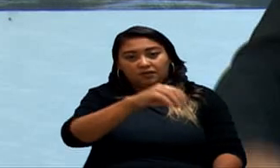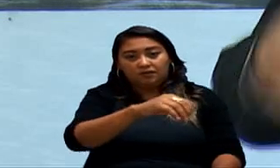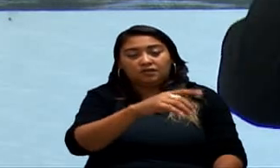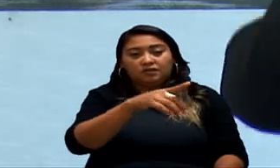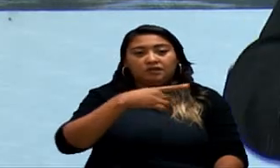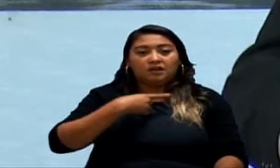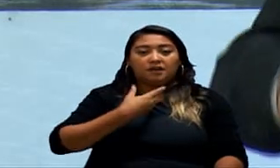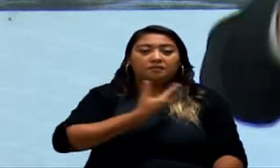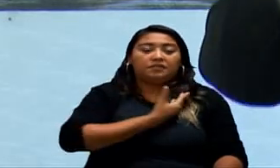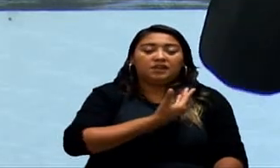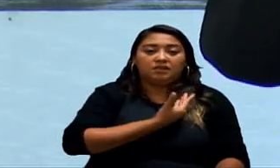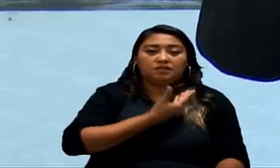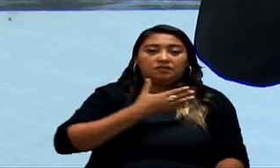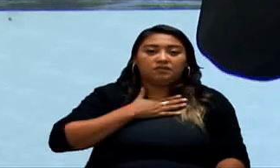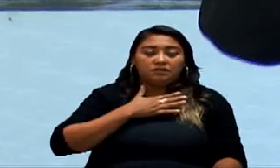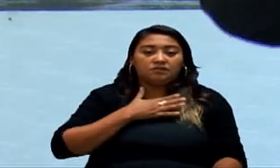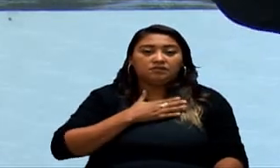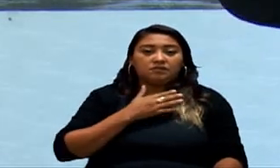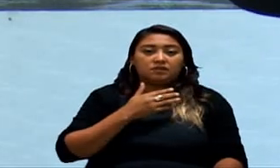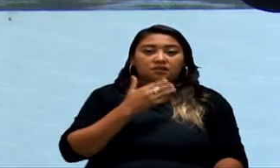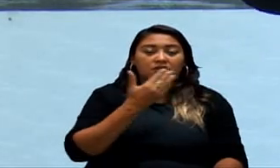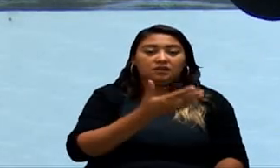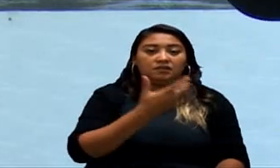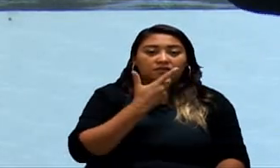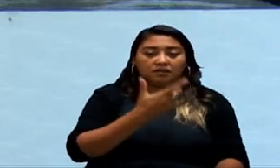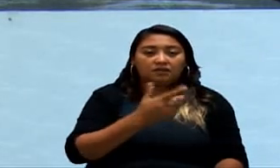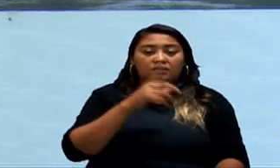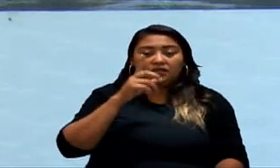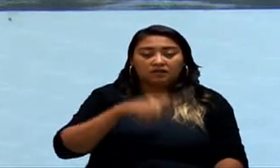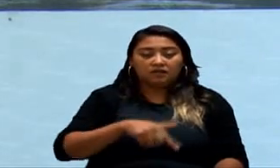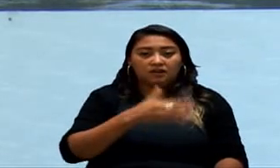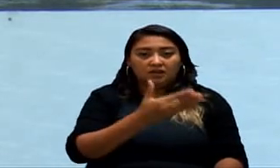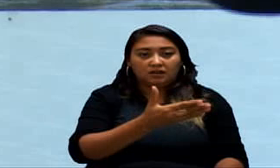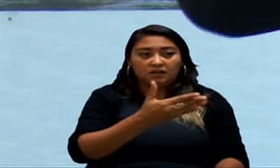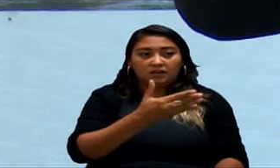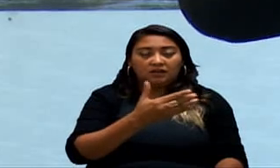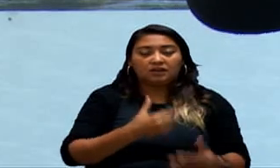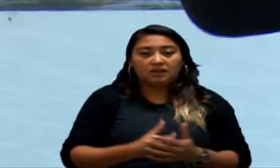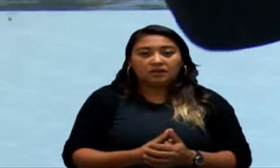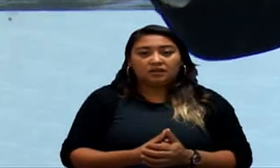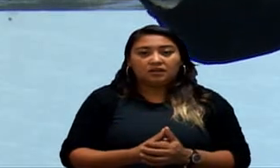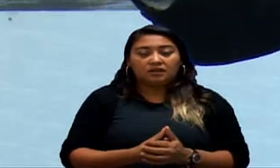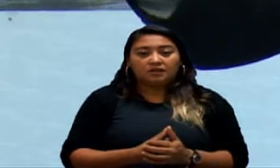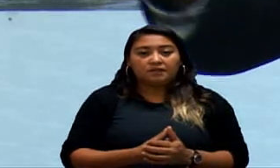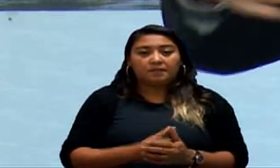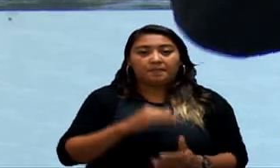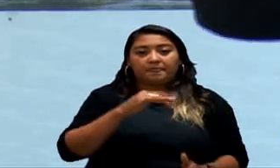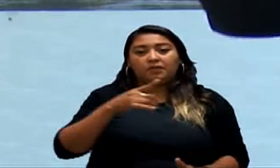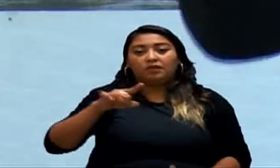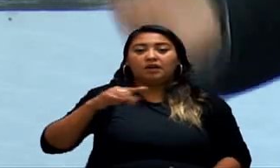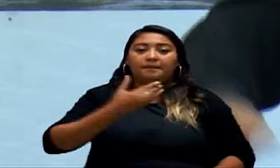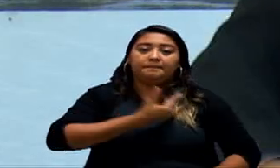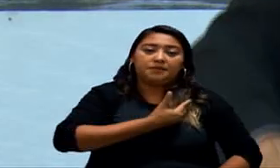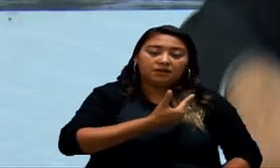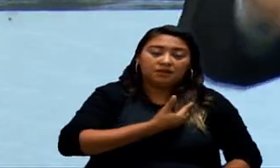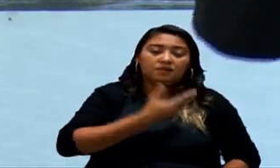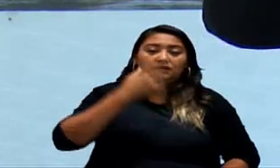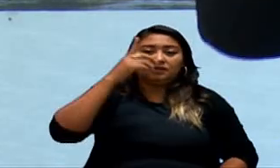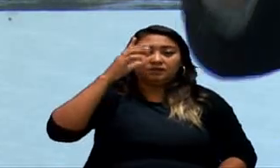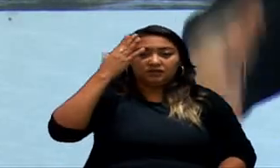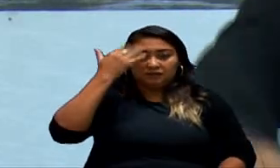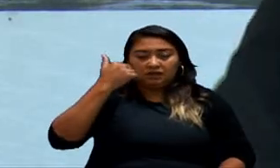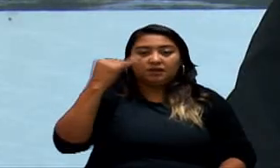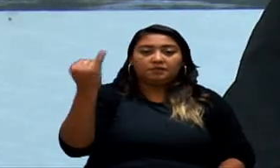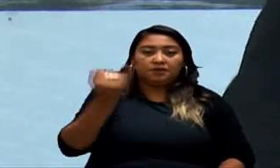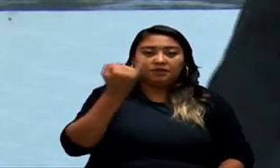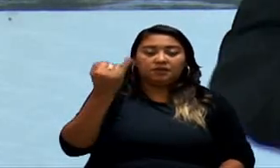nosso até. O Iabico falou, Iabico é aquele cara que está... Tô nem... Ei, João, você é nosso amigo, eu sei. É importante que colocou